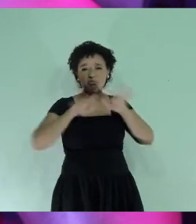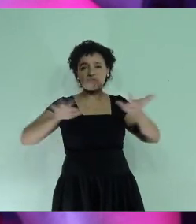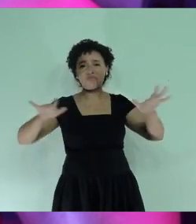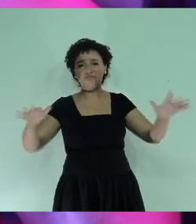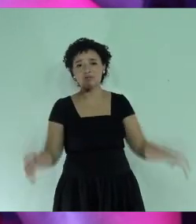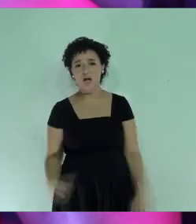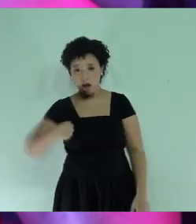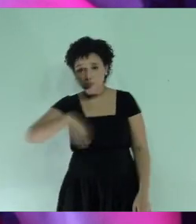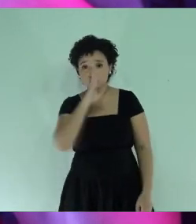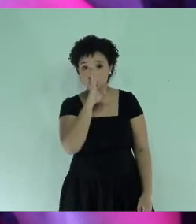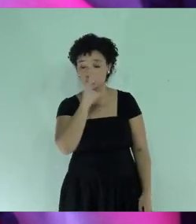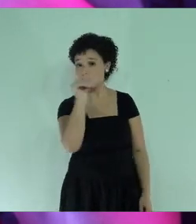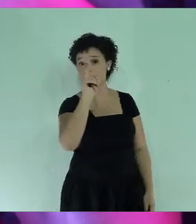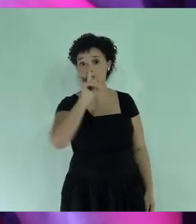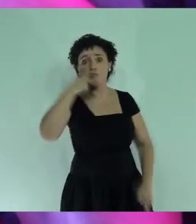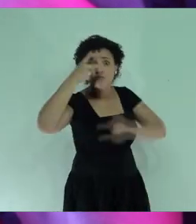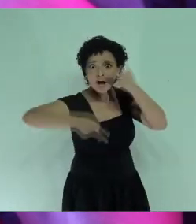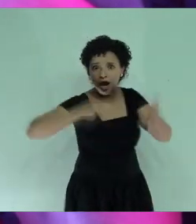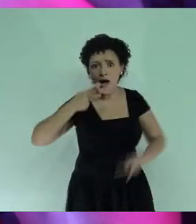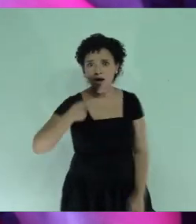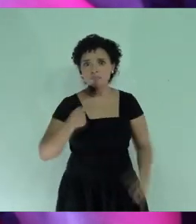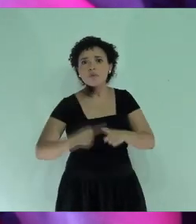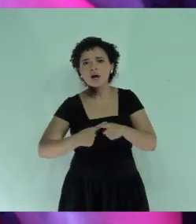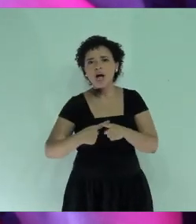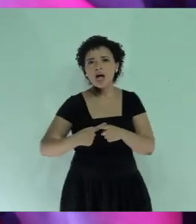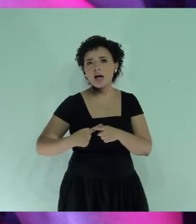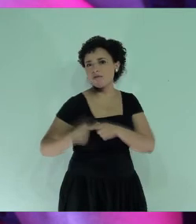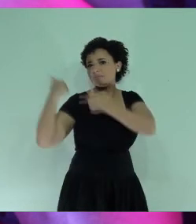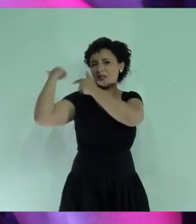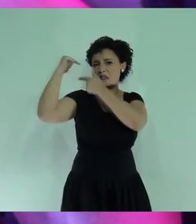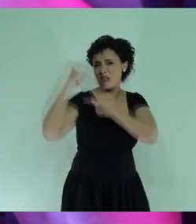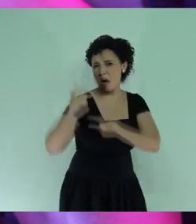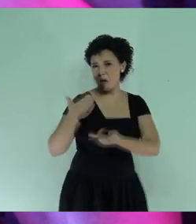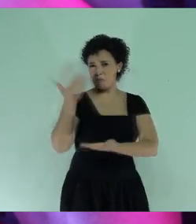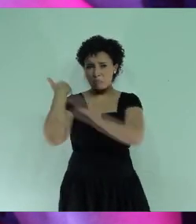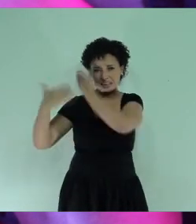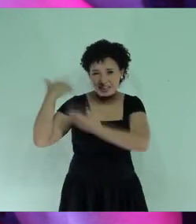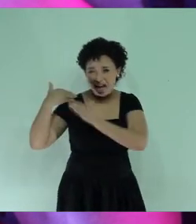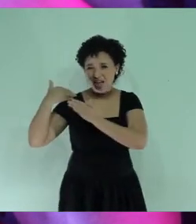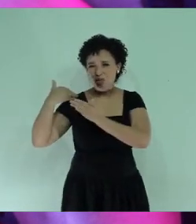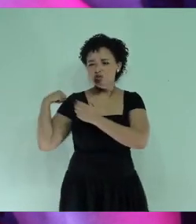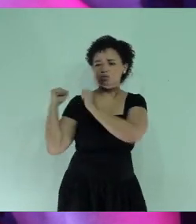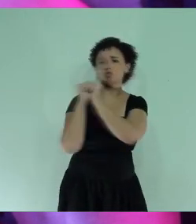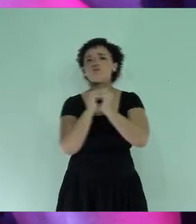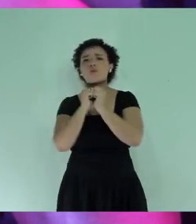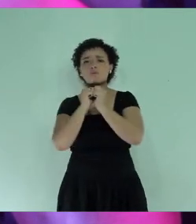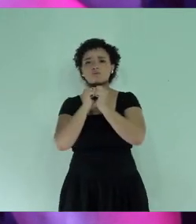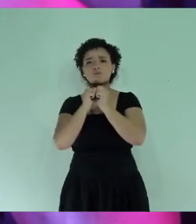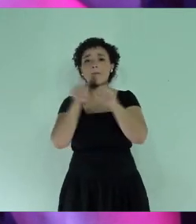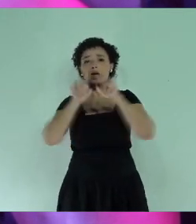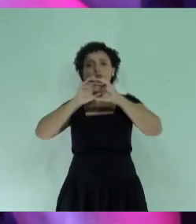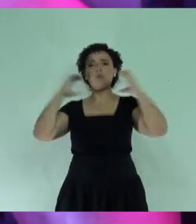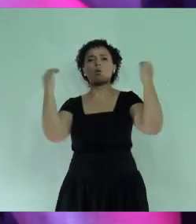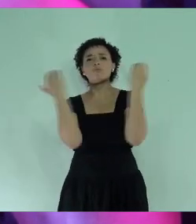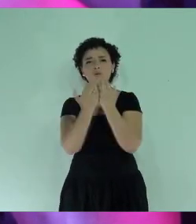Não irei me calar, pois os meus ancestrais estão comigo. E a força da minha comunidade